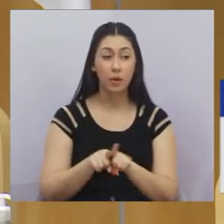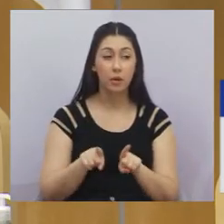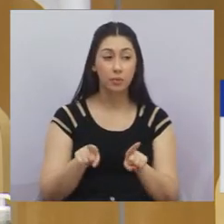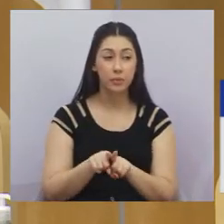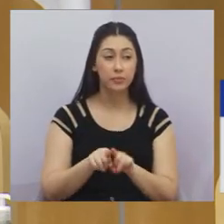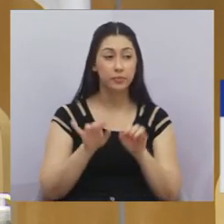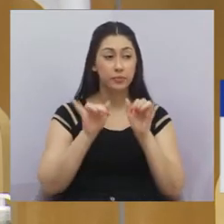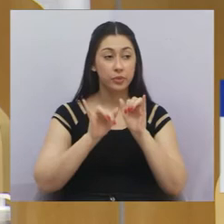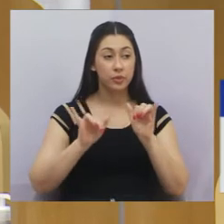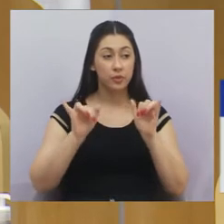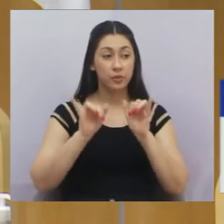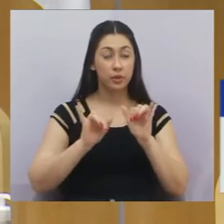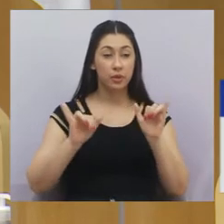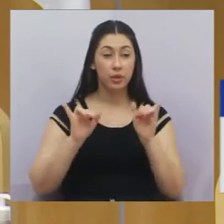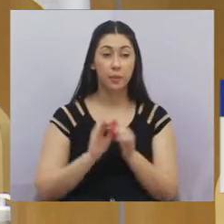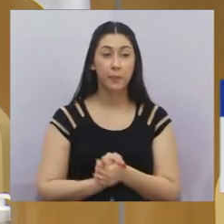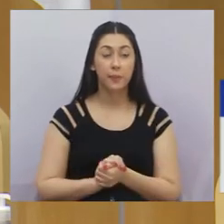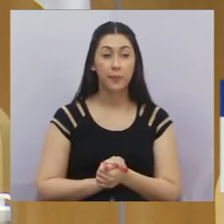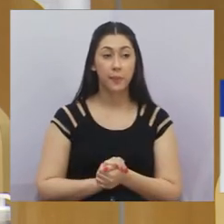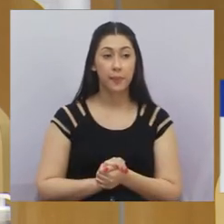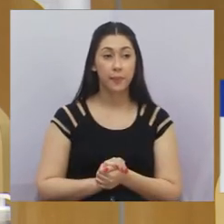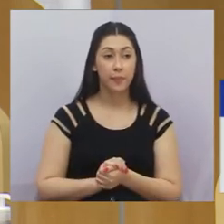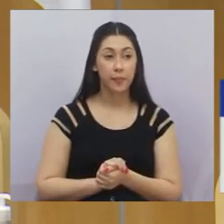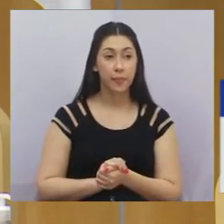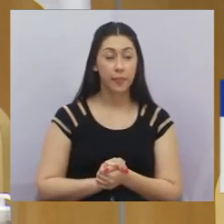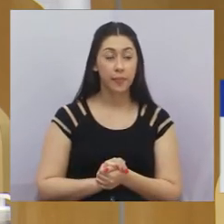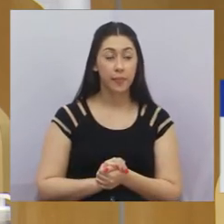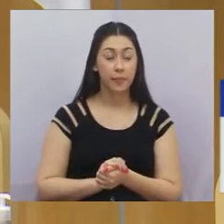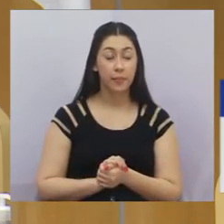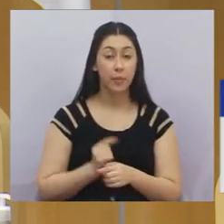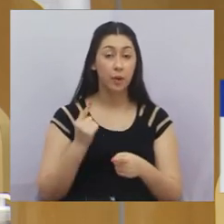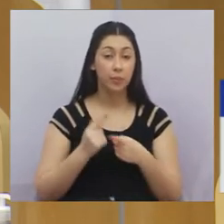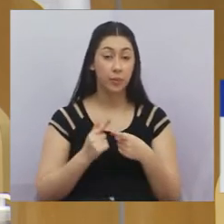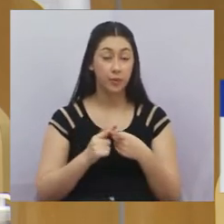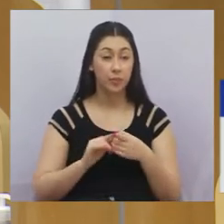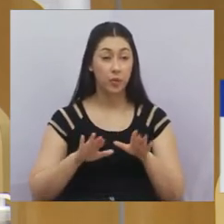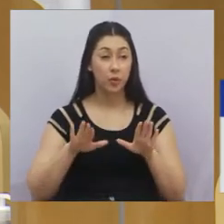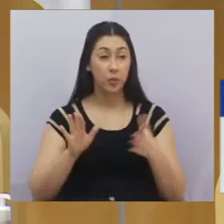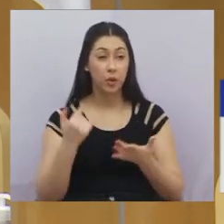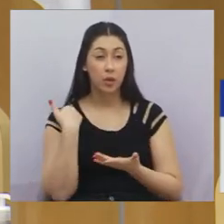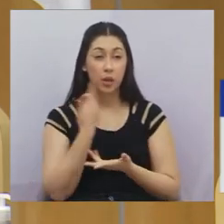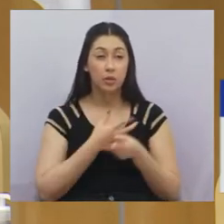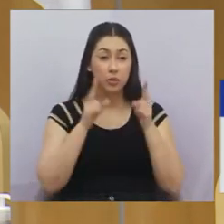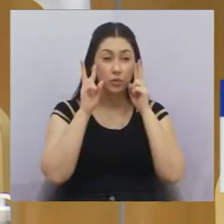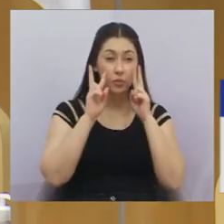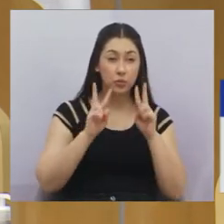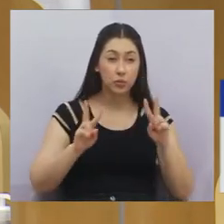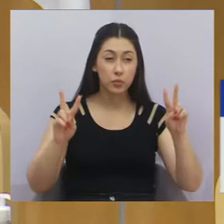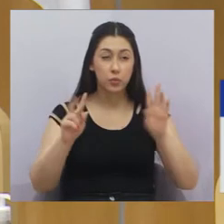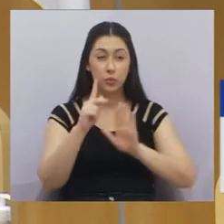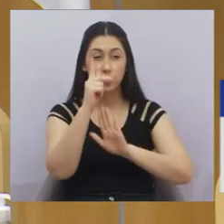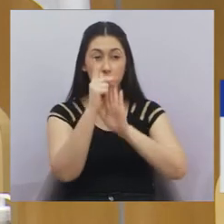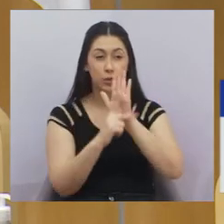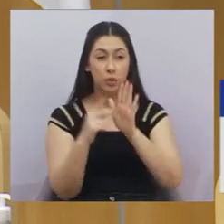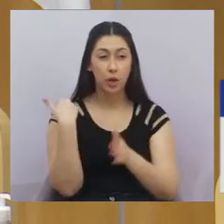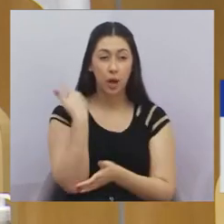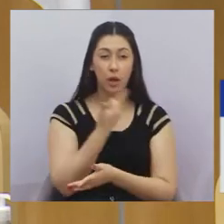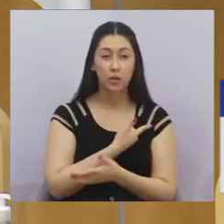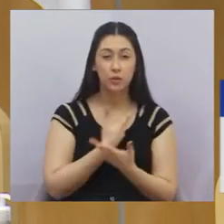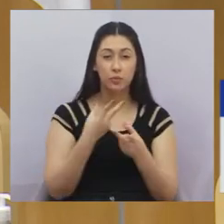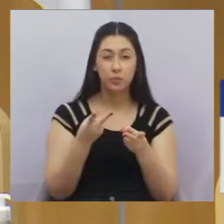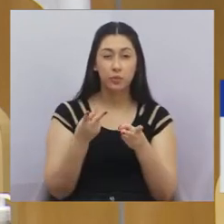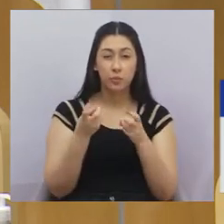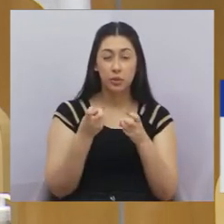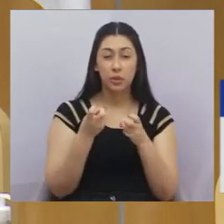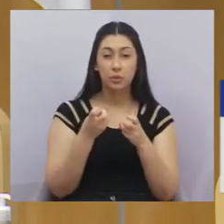nossas colocações, porque quando a gente visualiza esse projeto, nós enxergamos